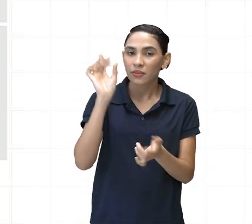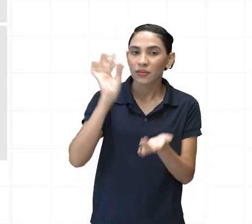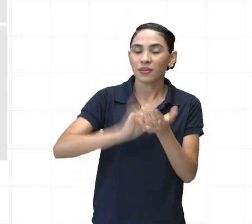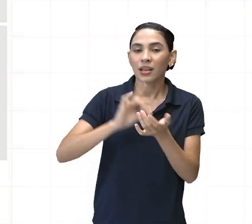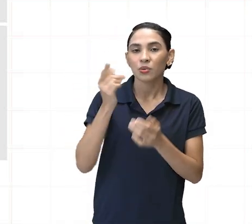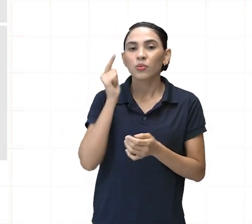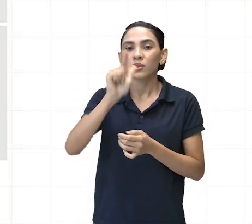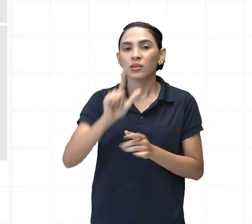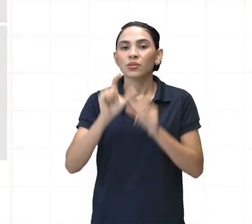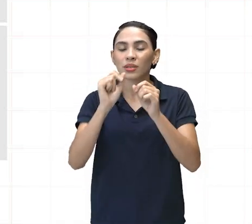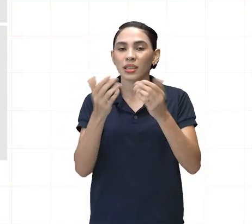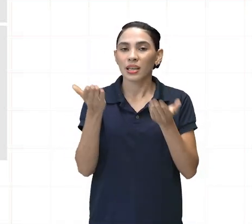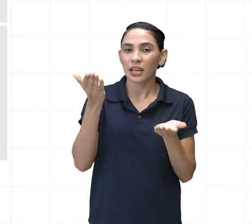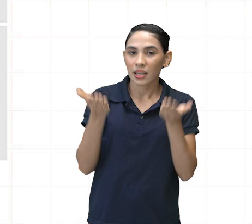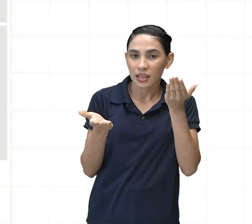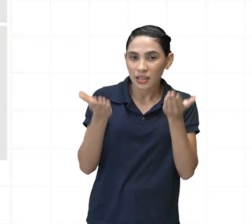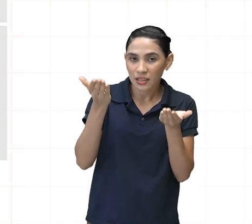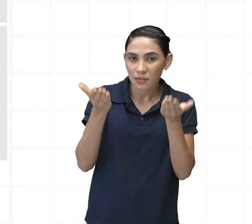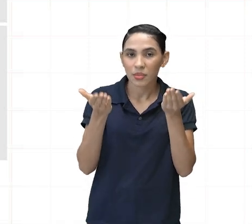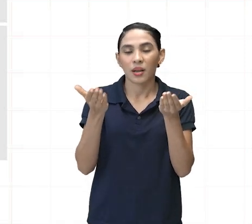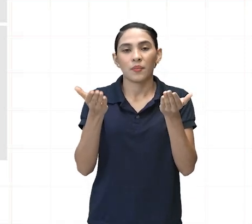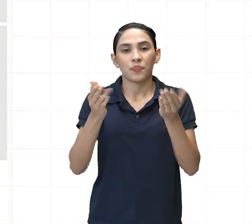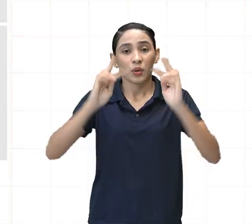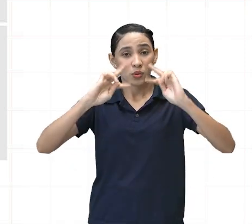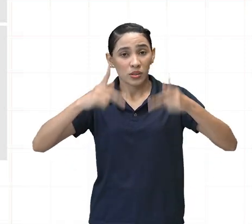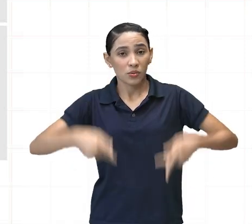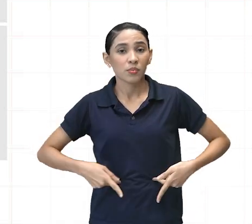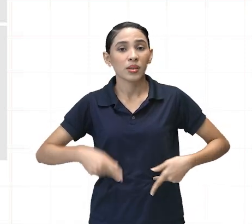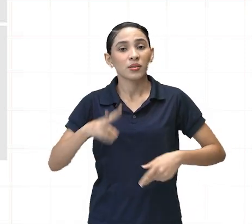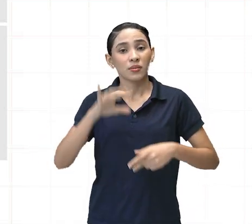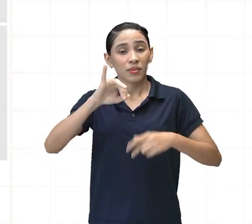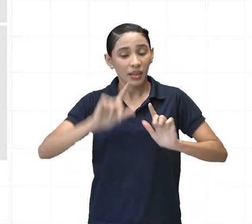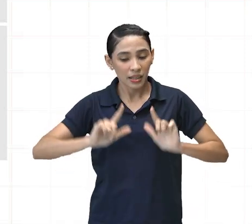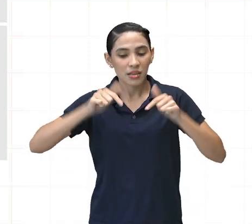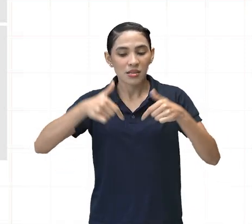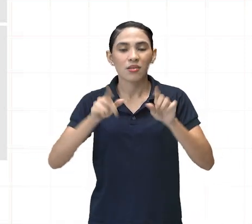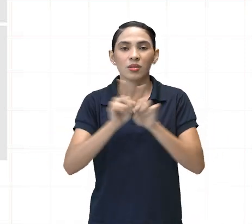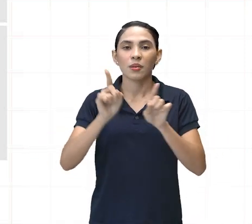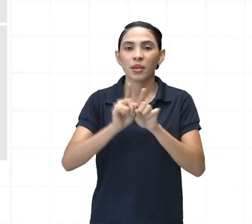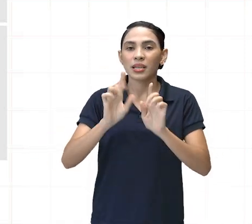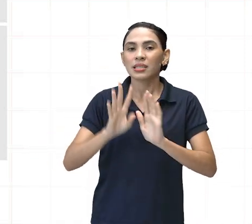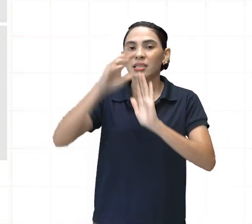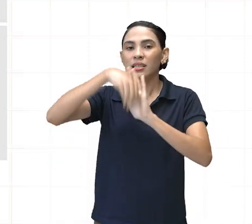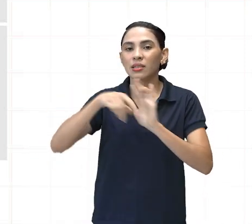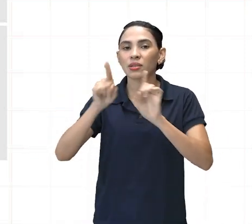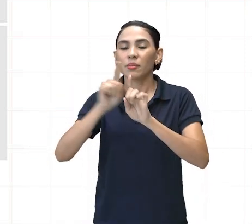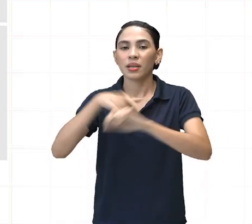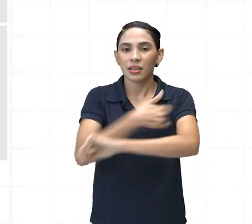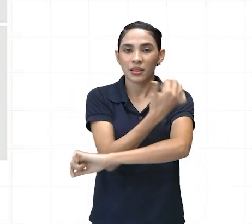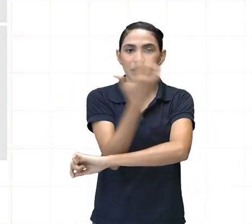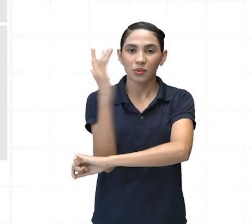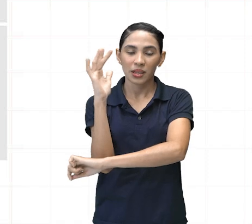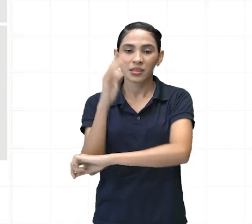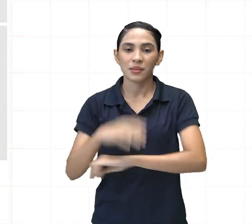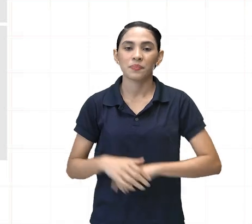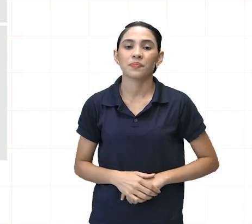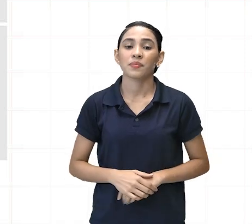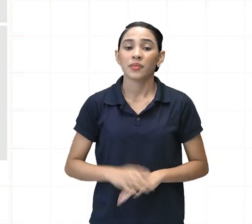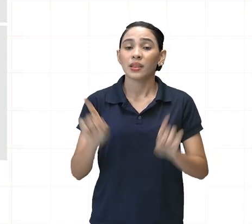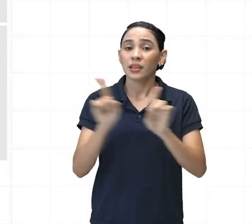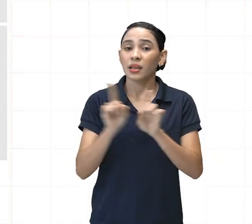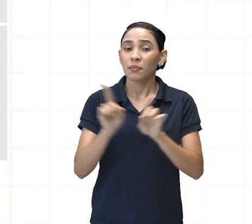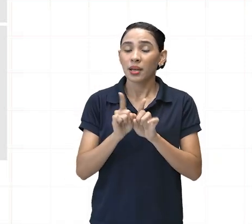realmente ali equilibrar, né, o que o ser humano ele acaba realizando e inserindo aí a natureza, tá bom? Além